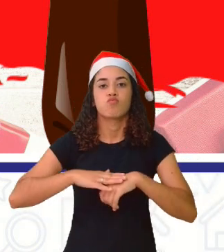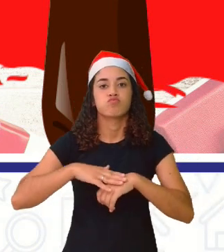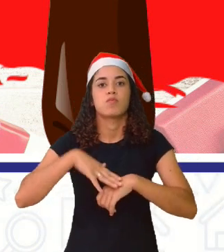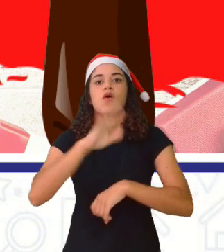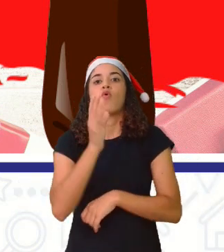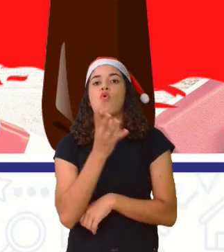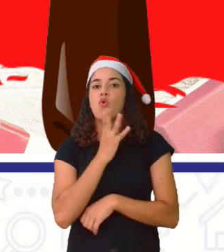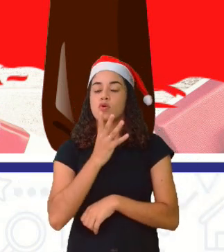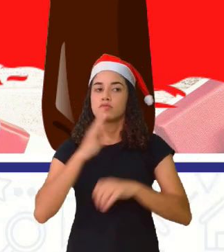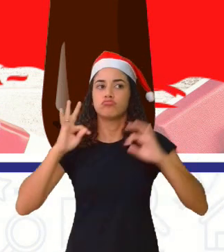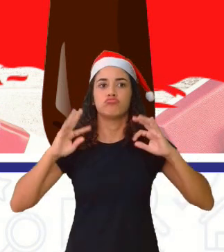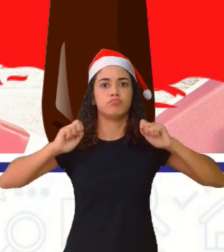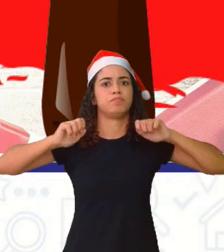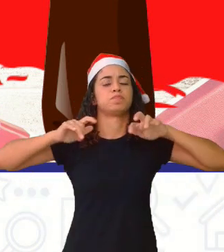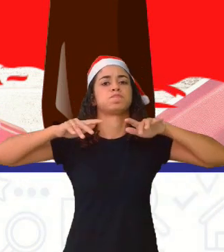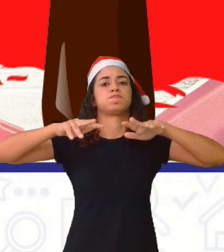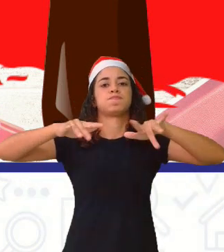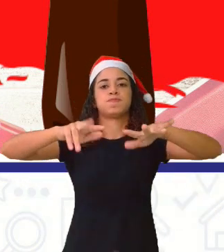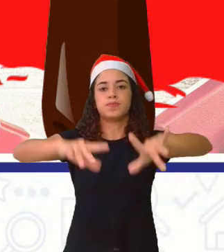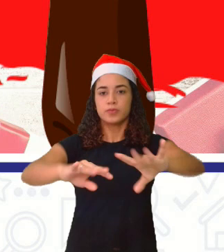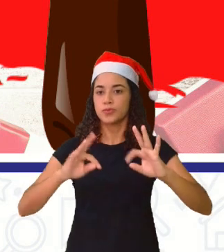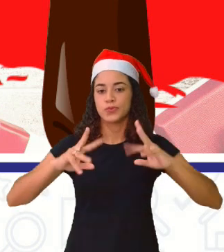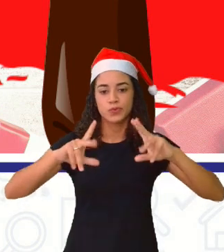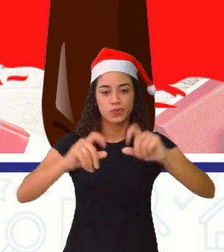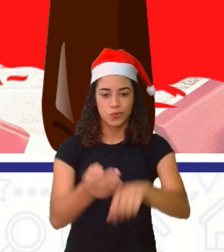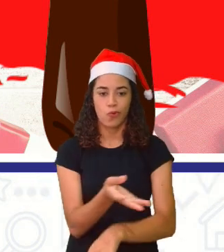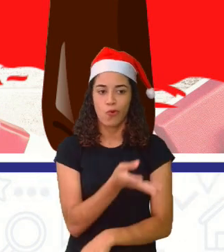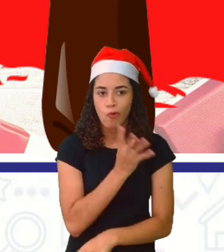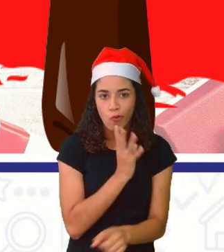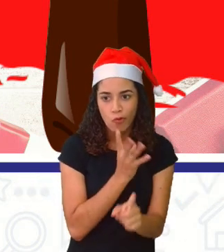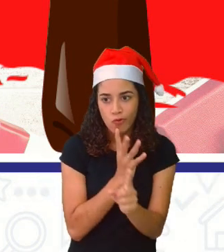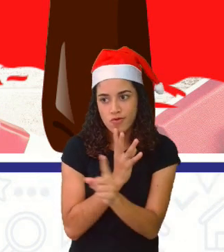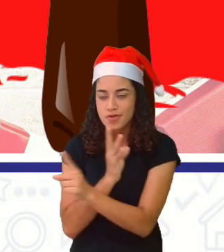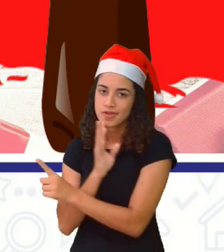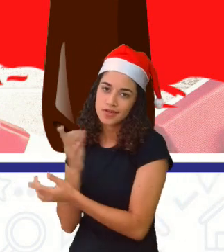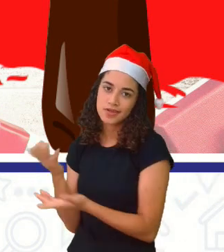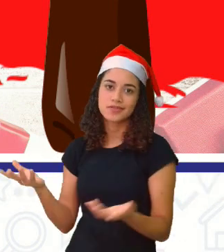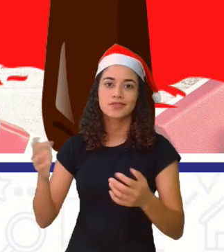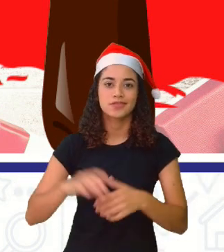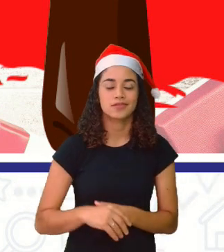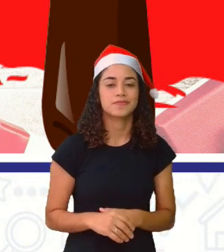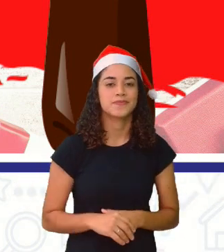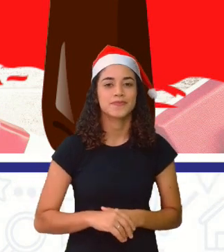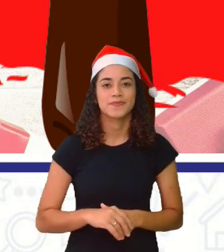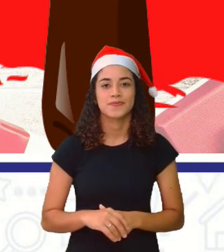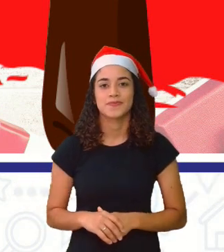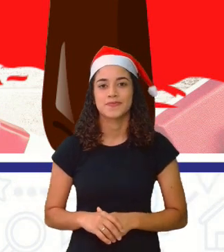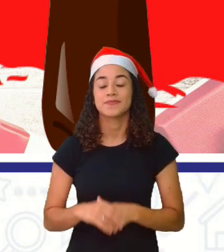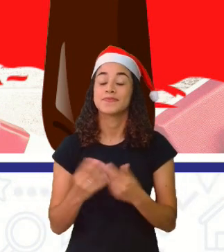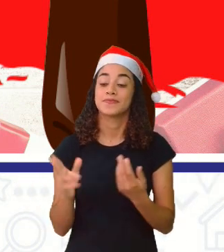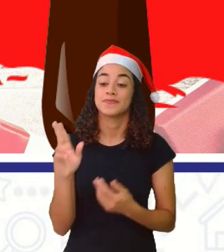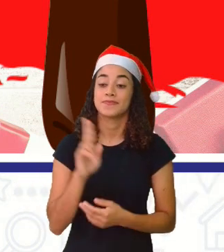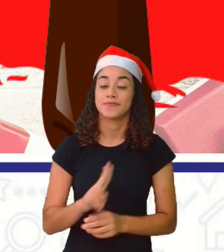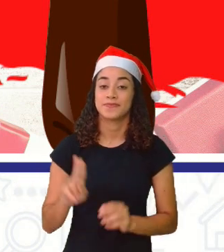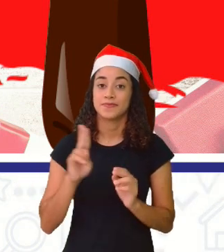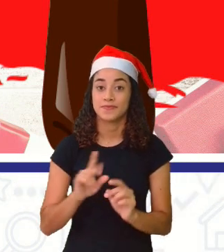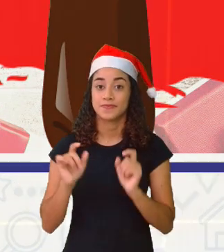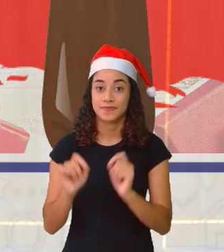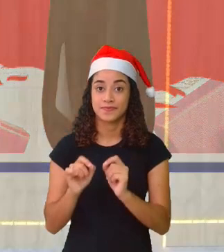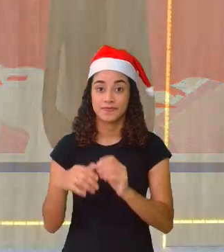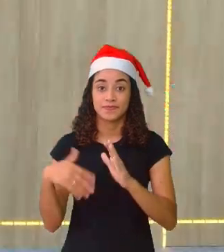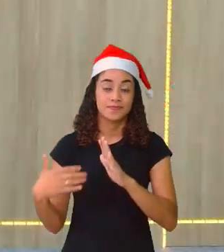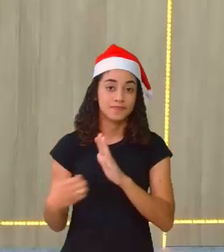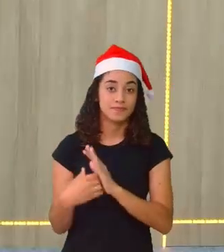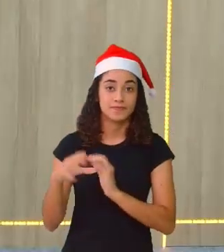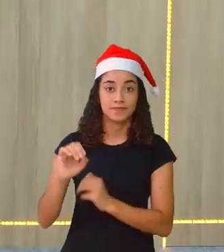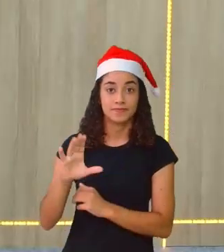né, ao redor do mundo, cada vez mais essa imagem do Papai Noel, né? Usando aí, sendo utilizado aí pela Coca-Cola